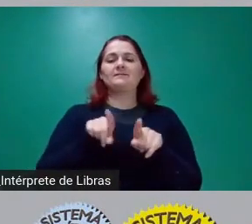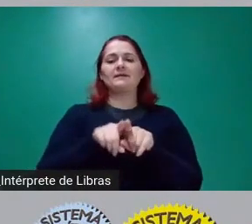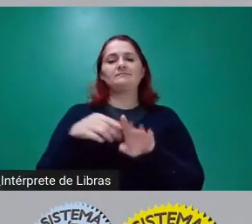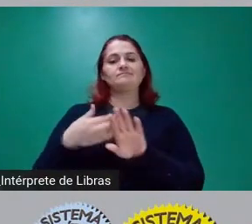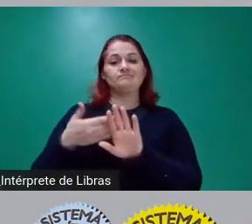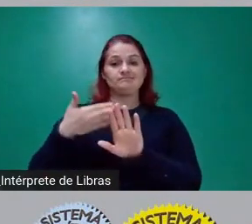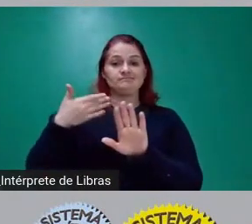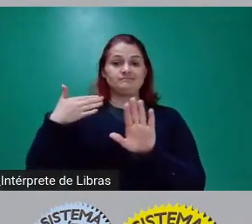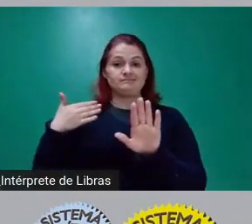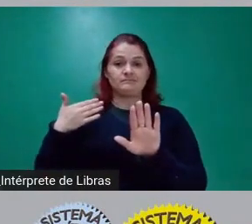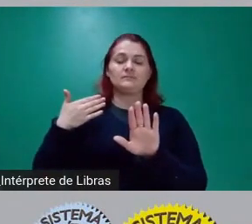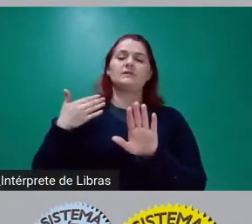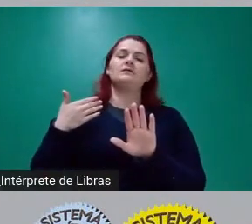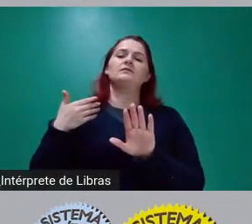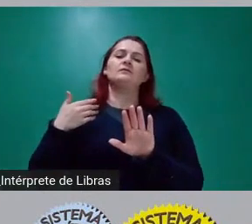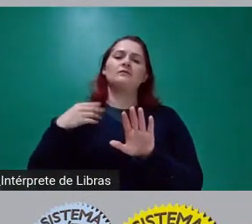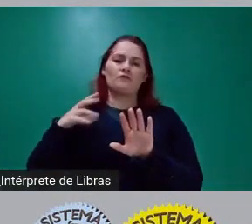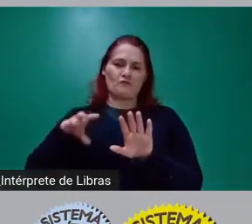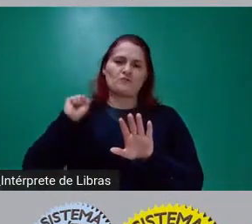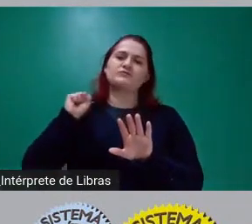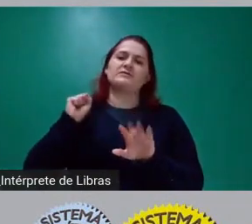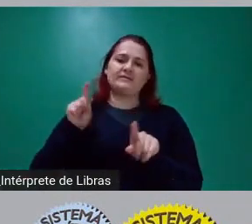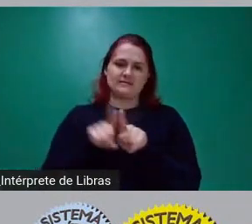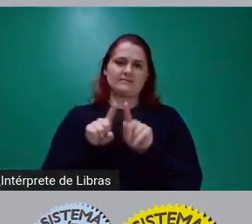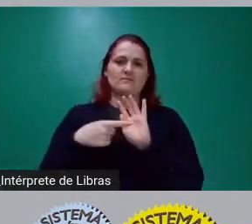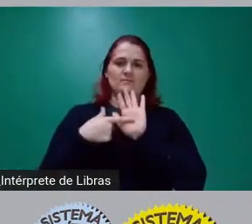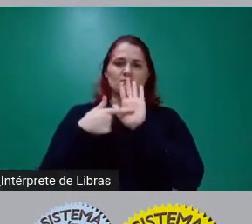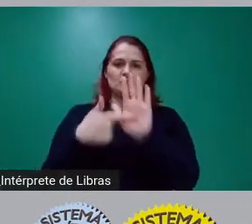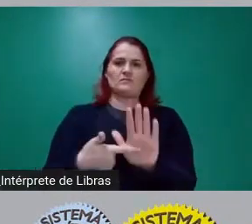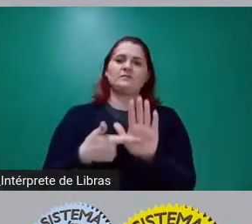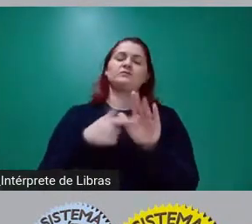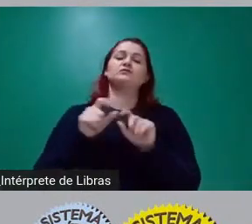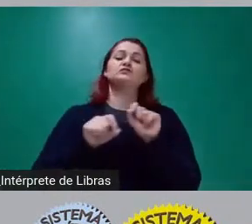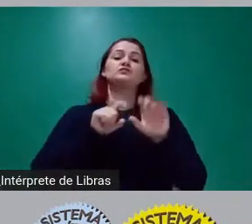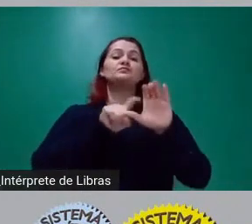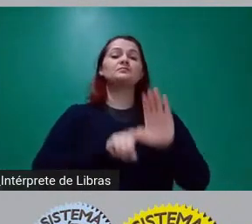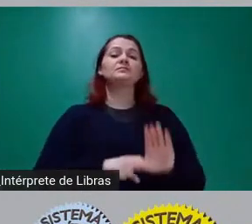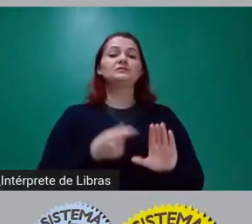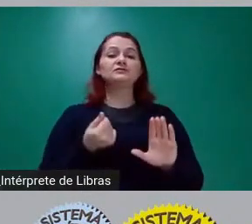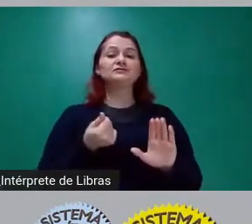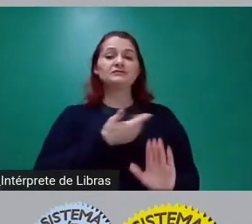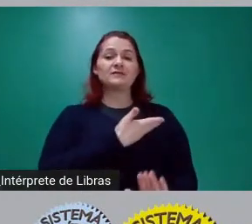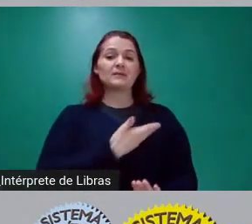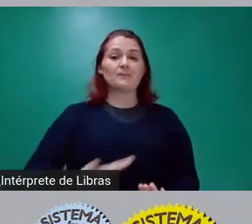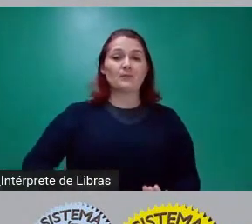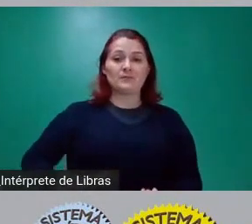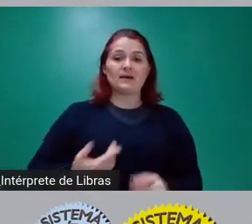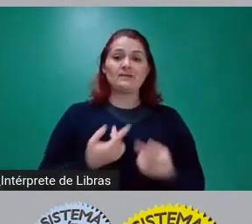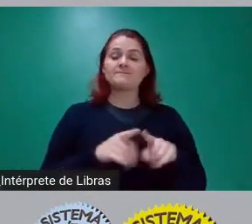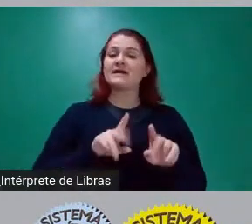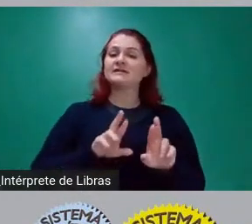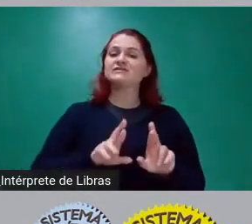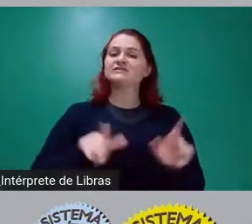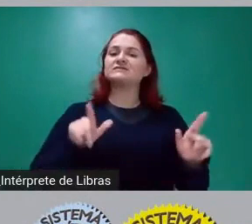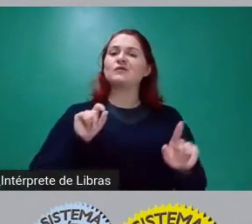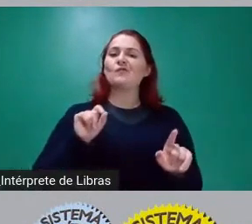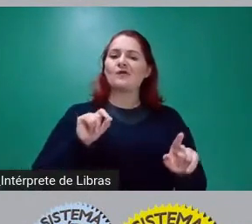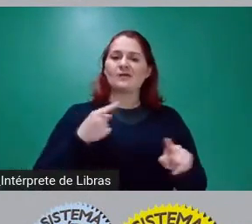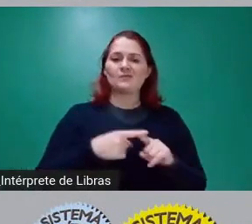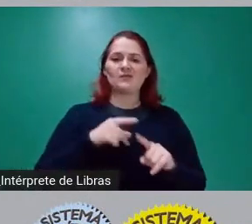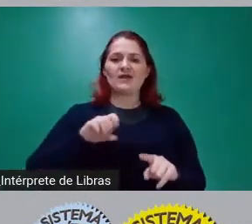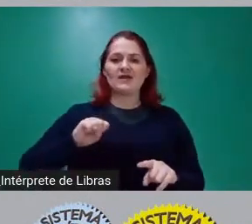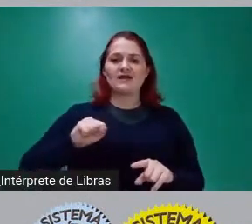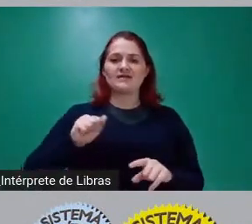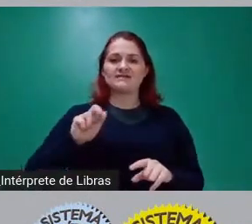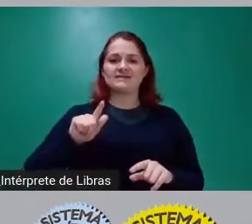retrospectiva histórica a respeito da dívida pública, só que diferente do enfoque que o Saulo e o Orlando